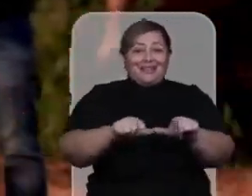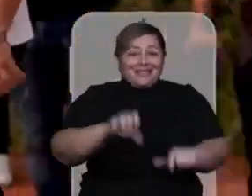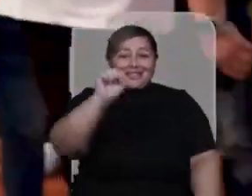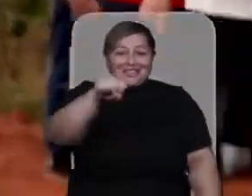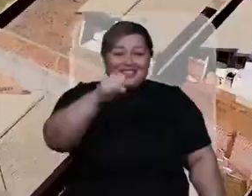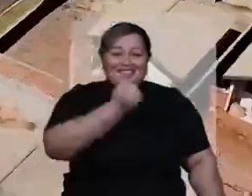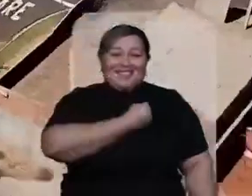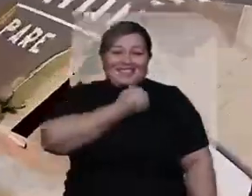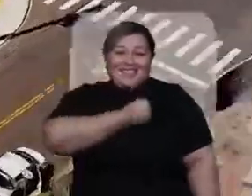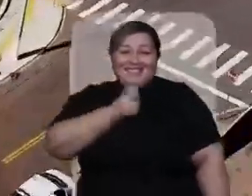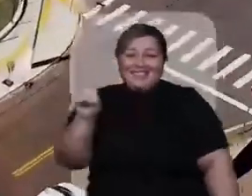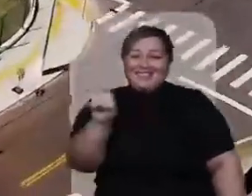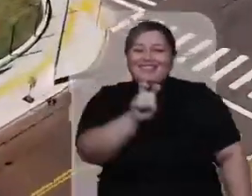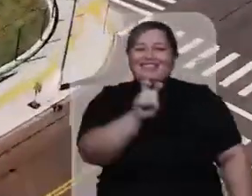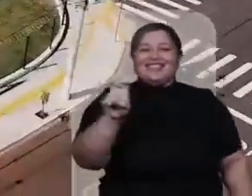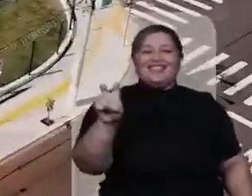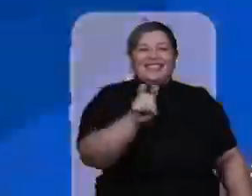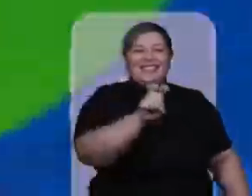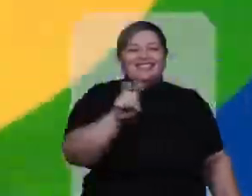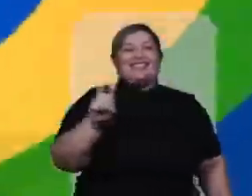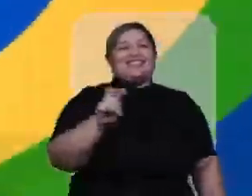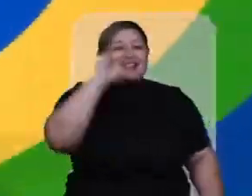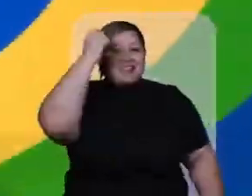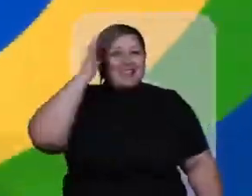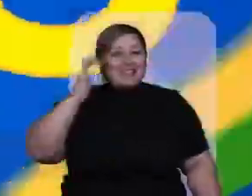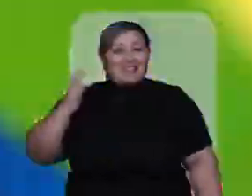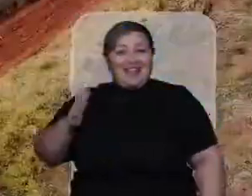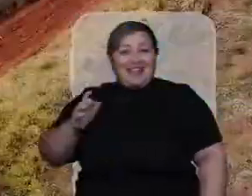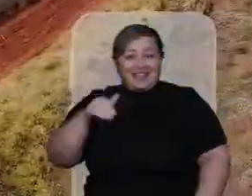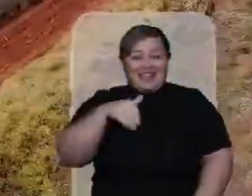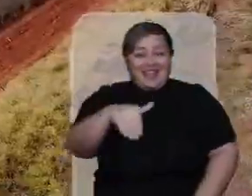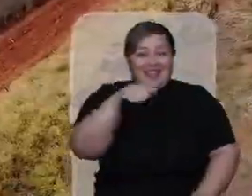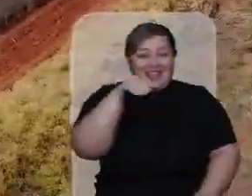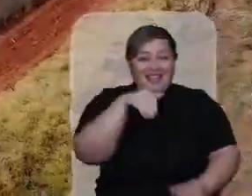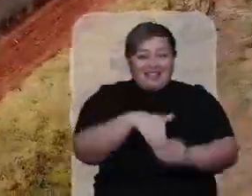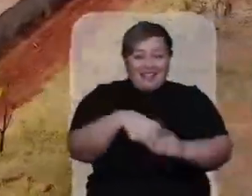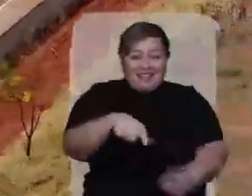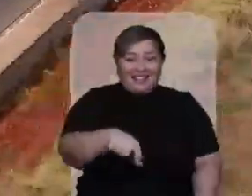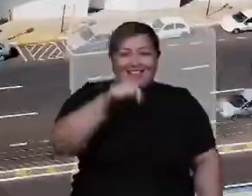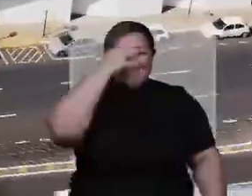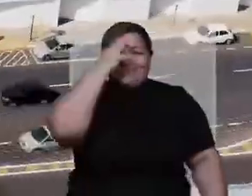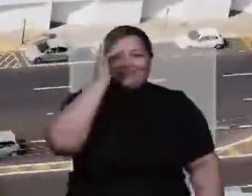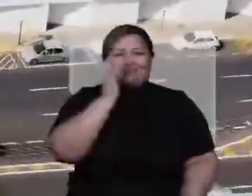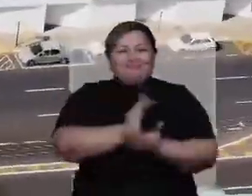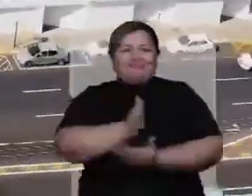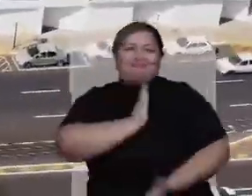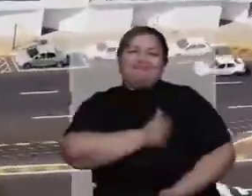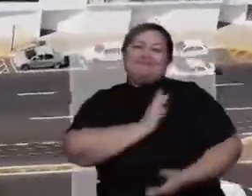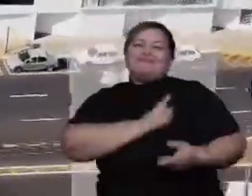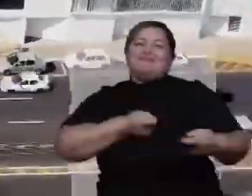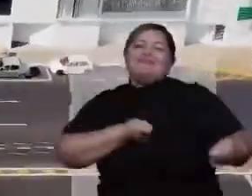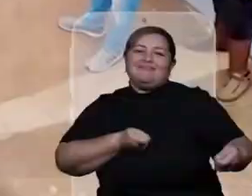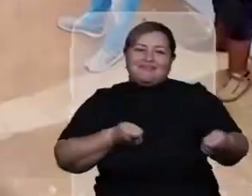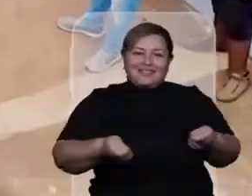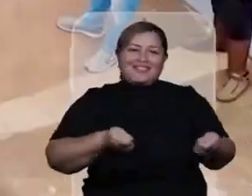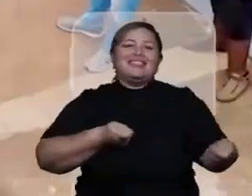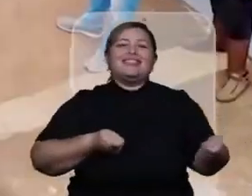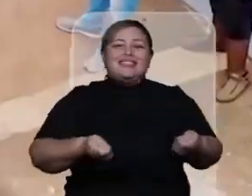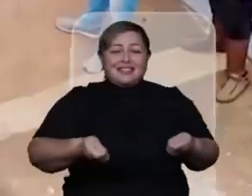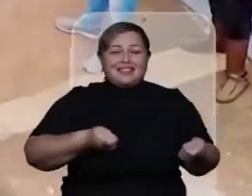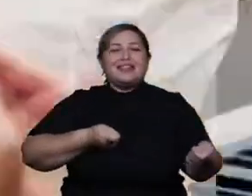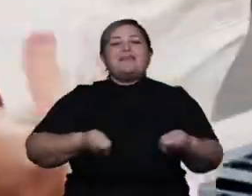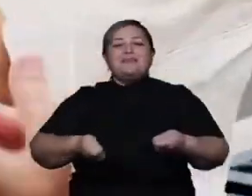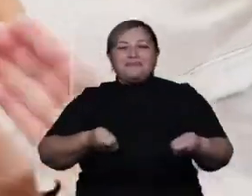coração. Sou Bauru, sou sim, sou 55. Sou Suelen nessa eleição, minha fé